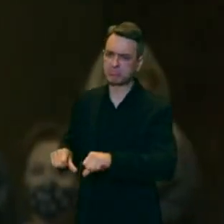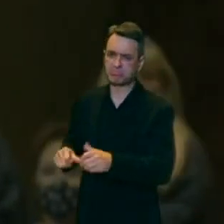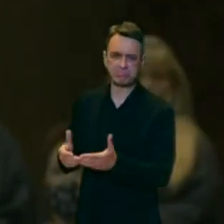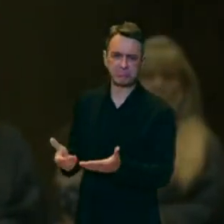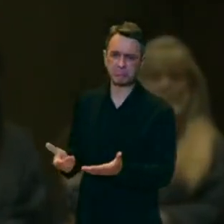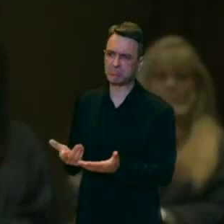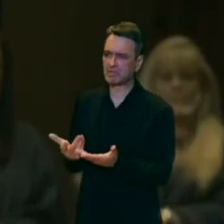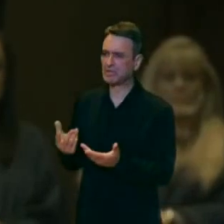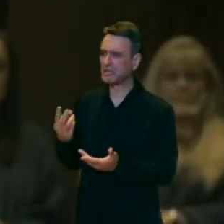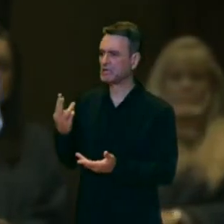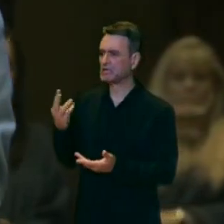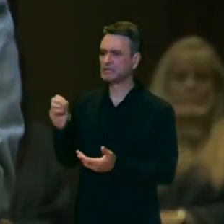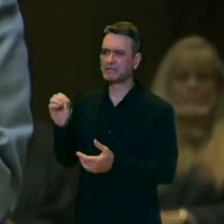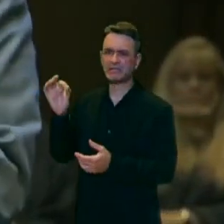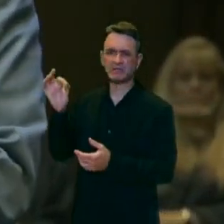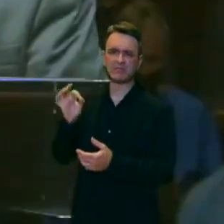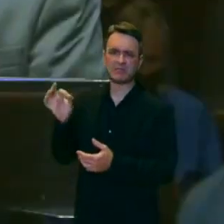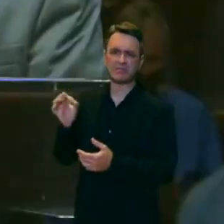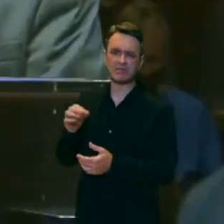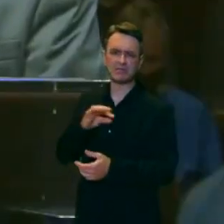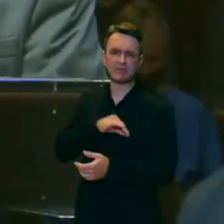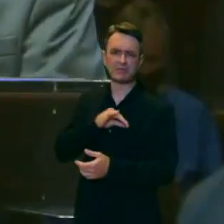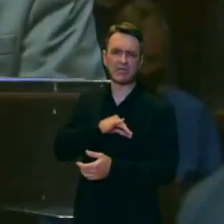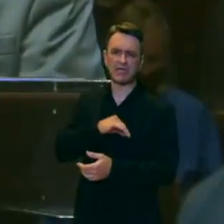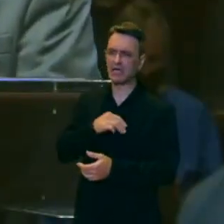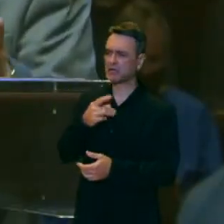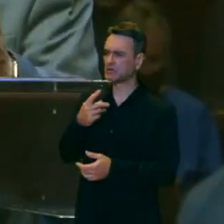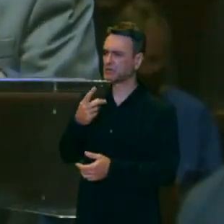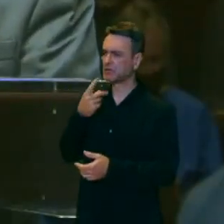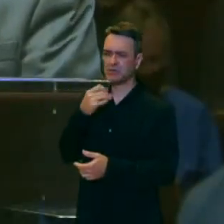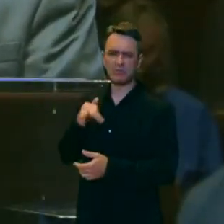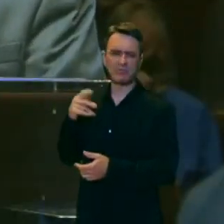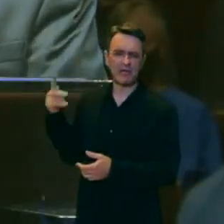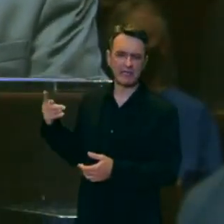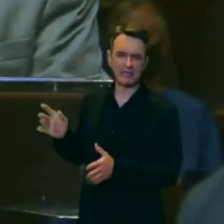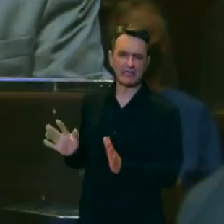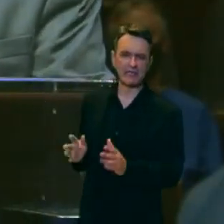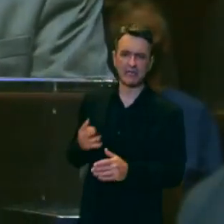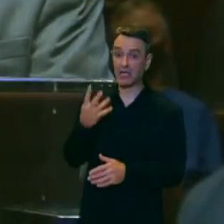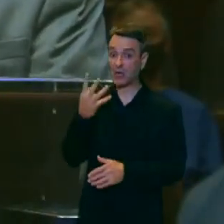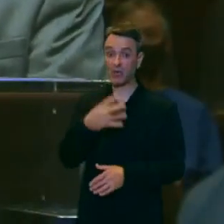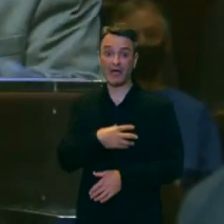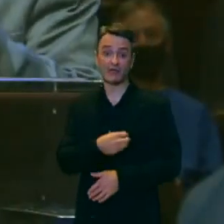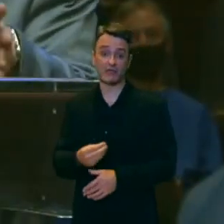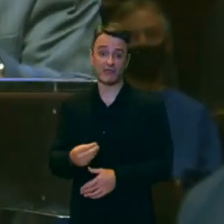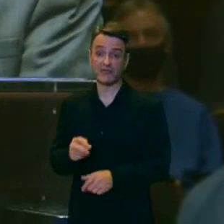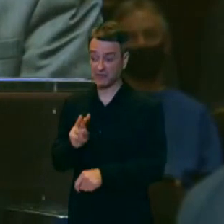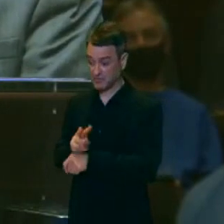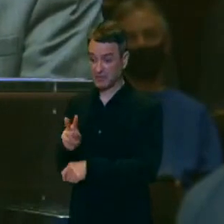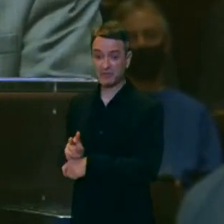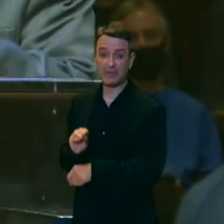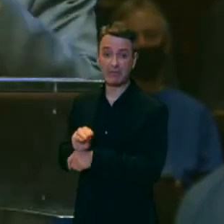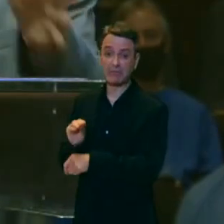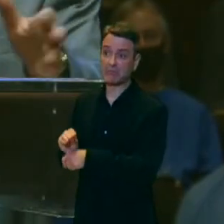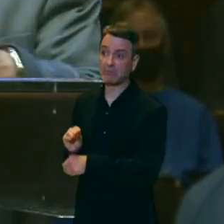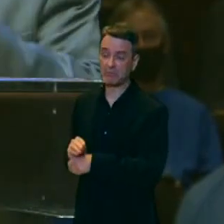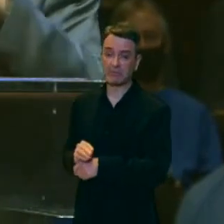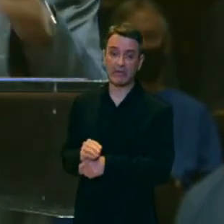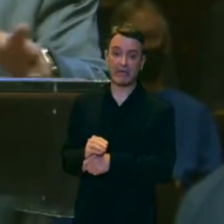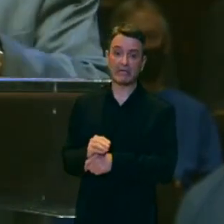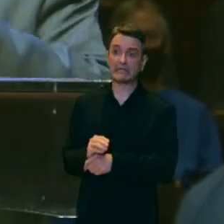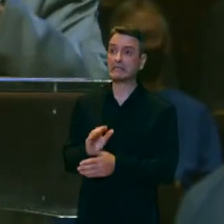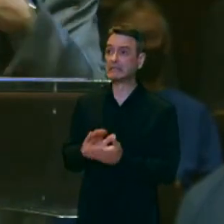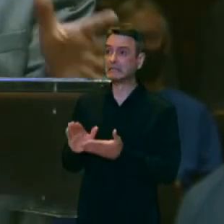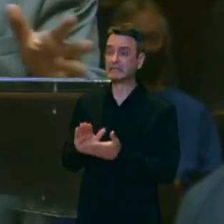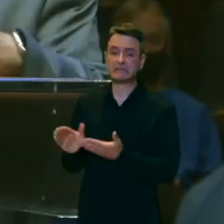de 30% do valor do salário do meu pai, e 4 filhos, né? E com as mesmas despesas, o mesmo aluguel,